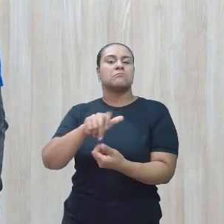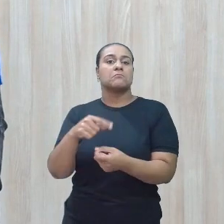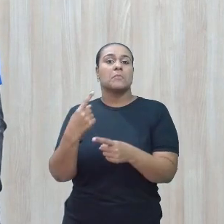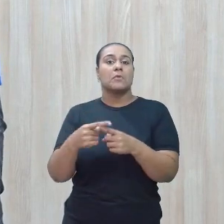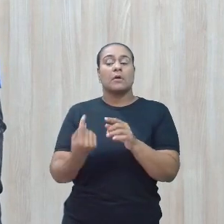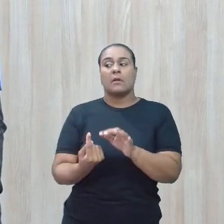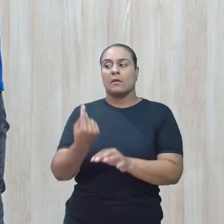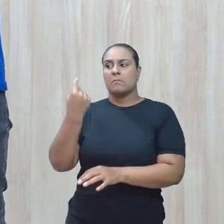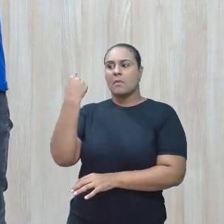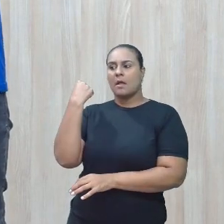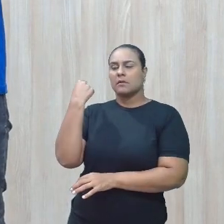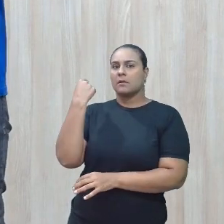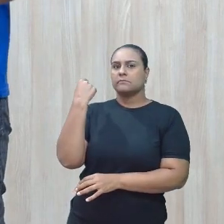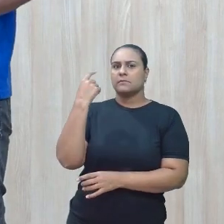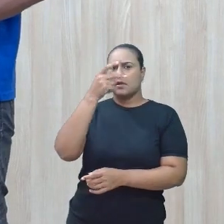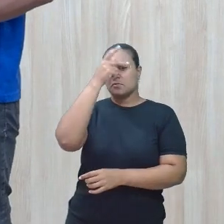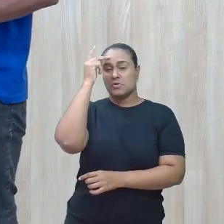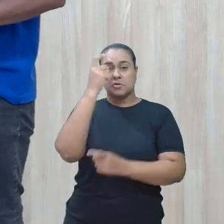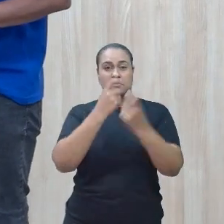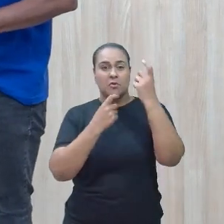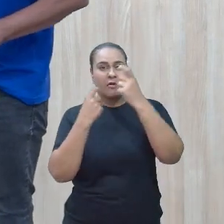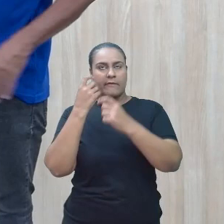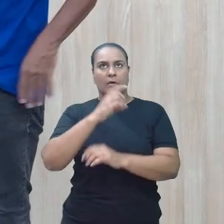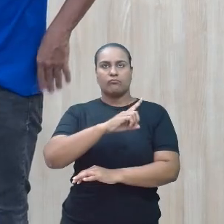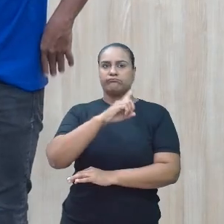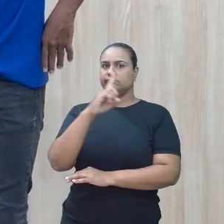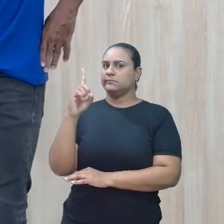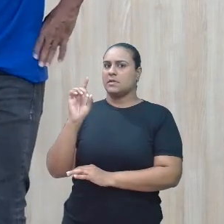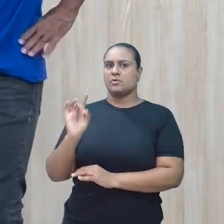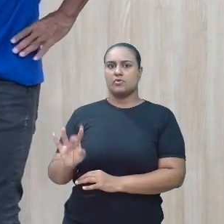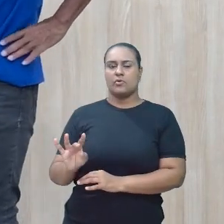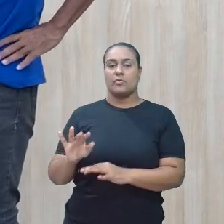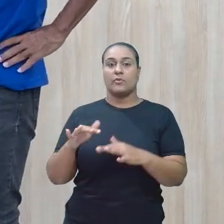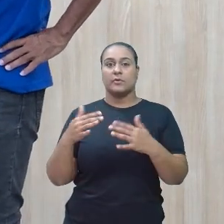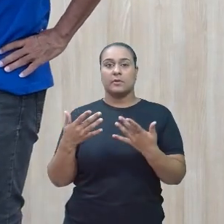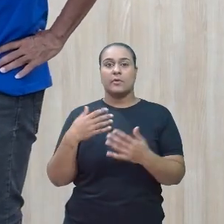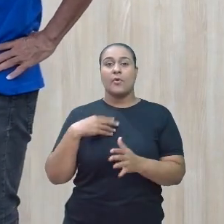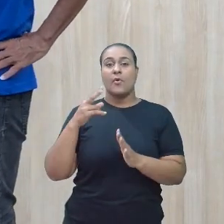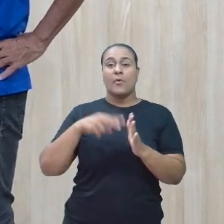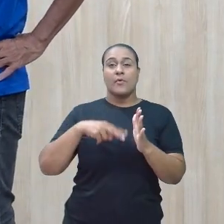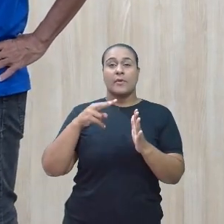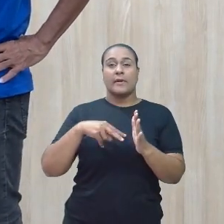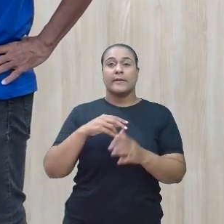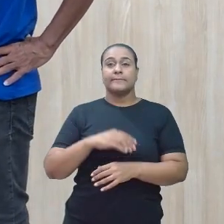com dias. Mas aí vem o seguinte, ó. Lê comigo aí.